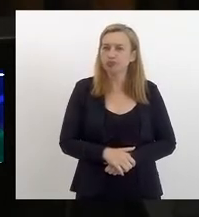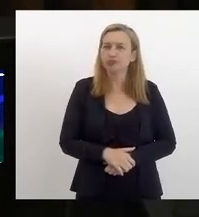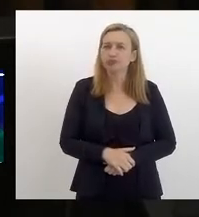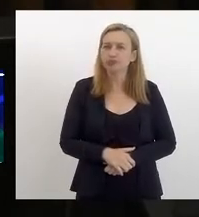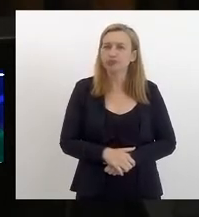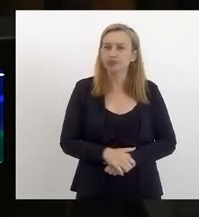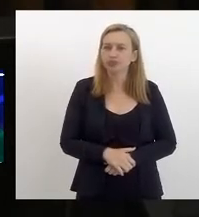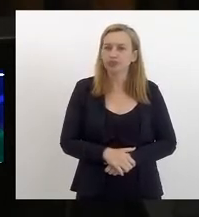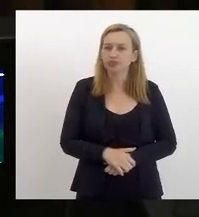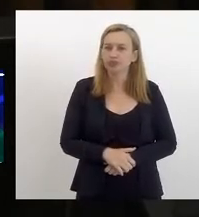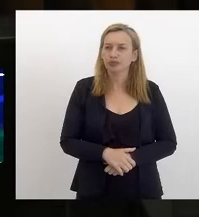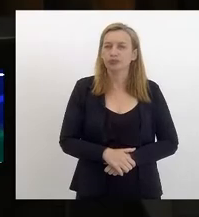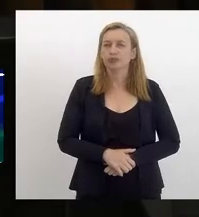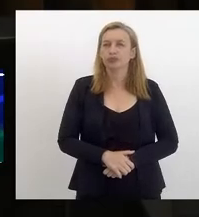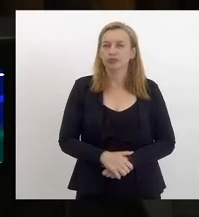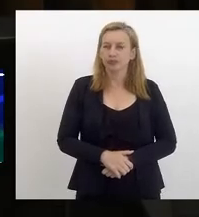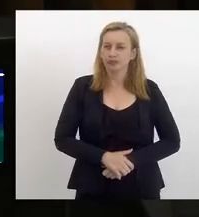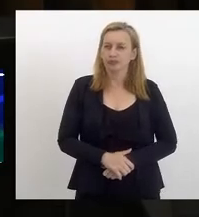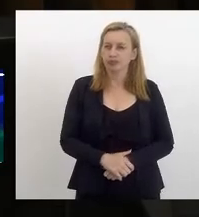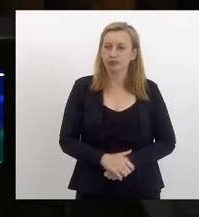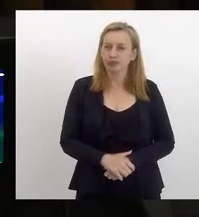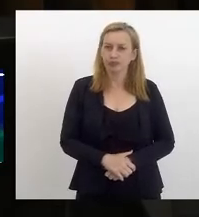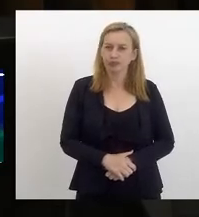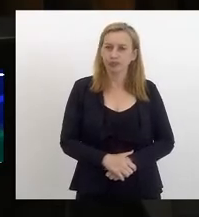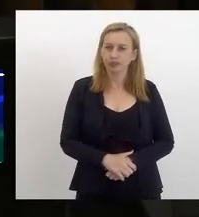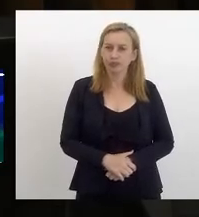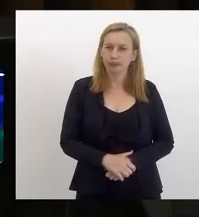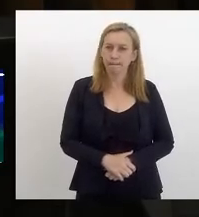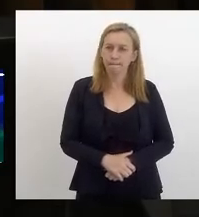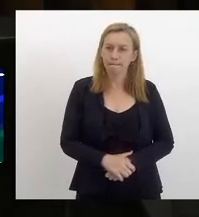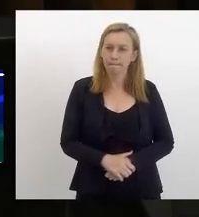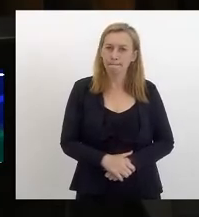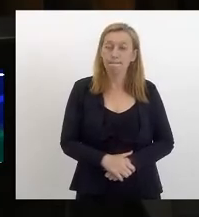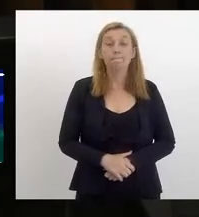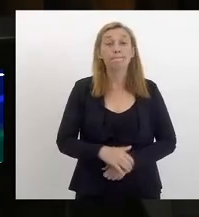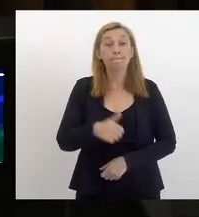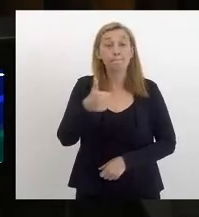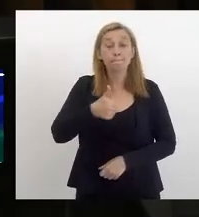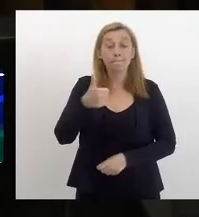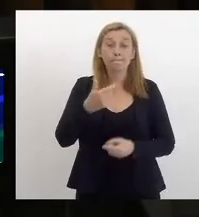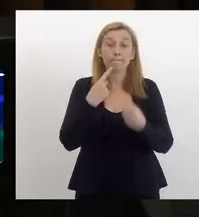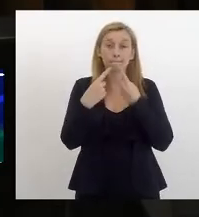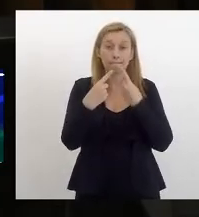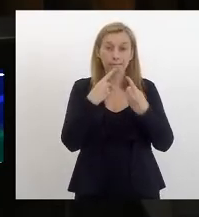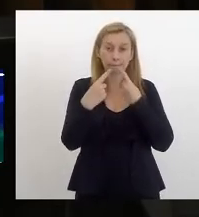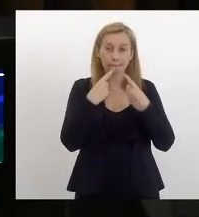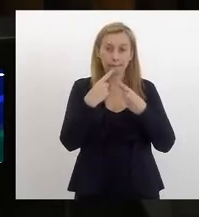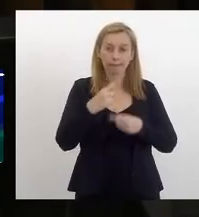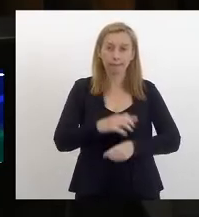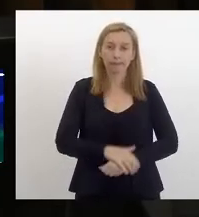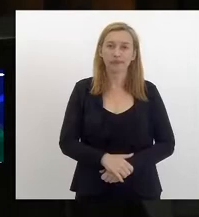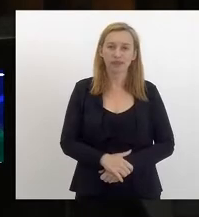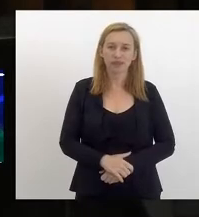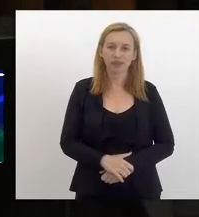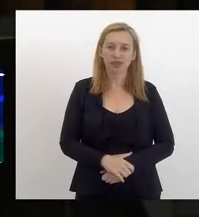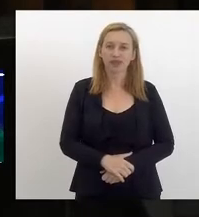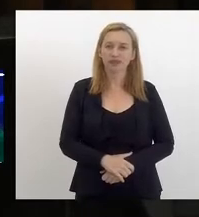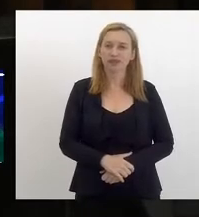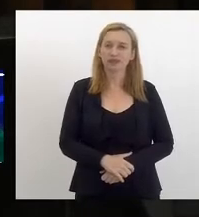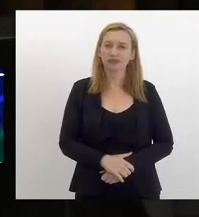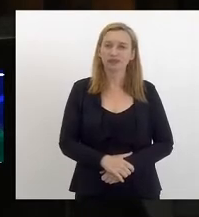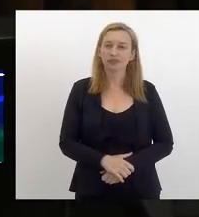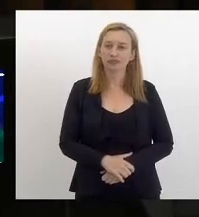de 513 e em primeira discussão Oi